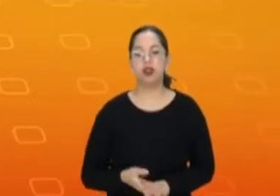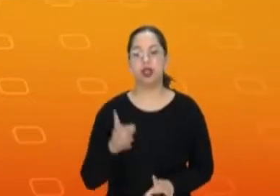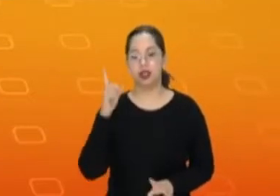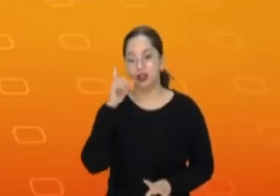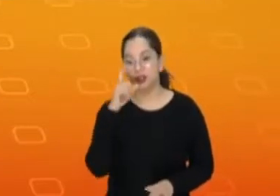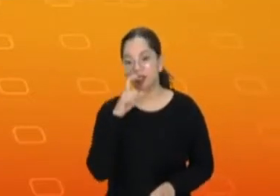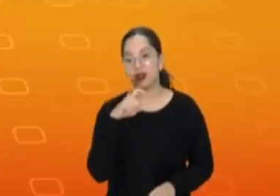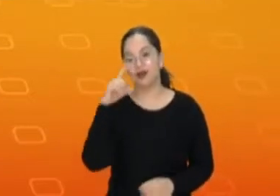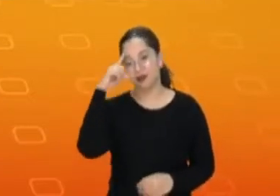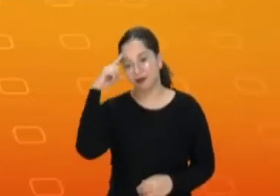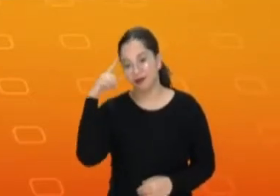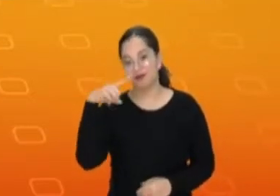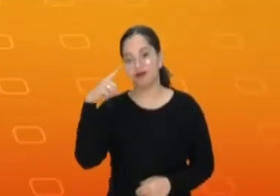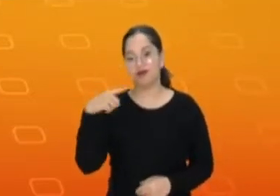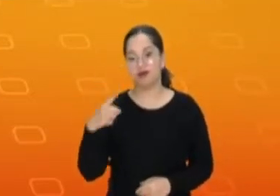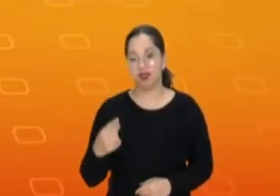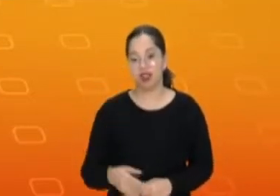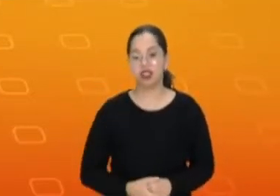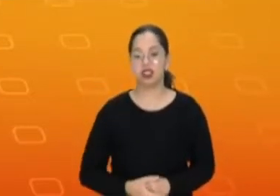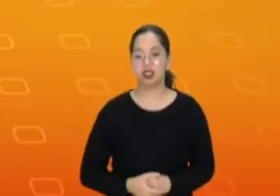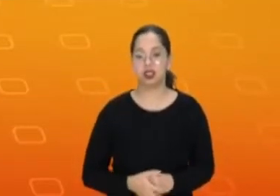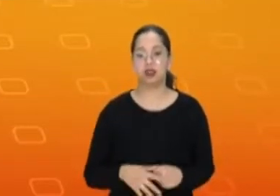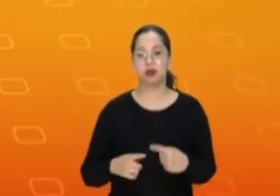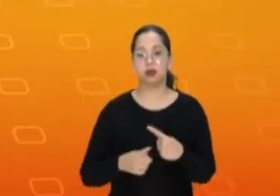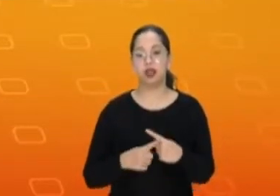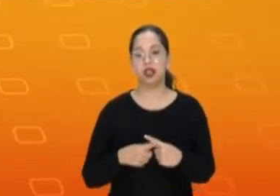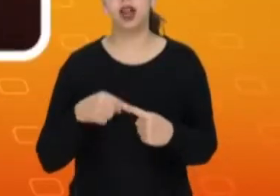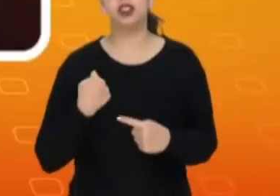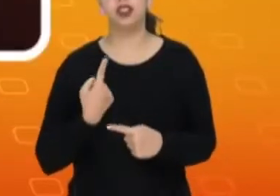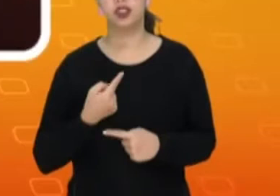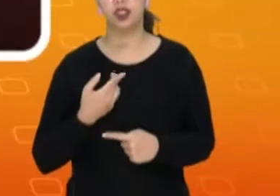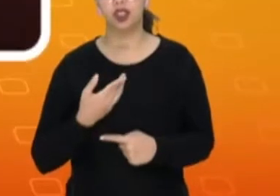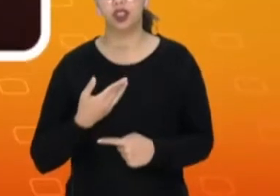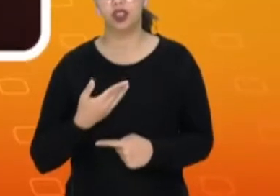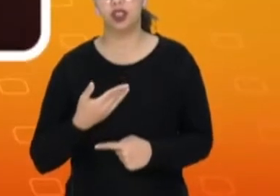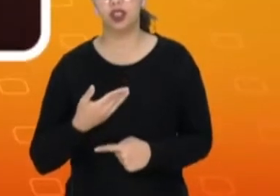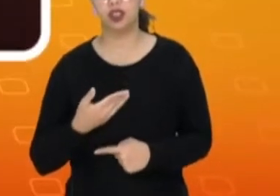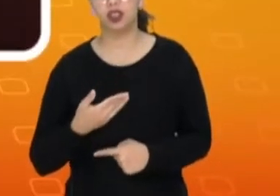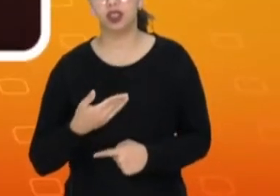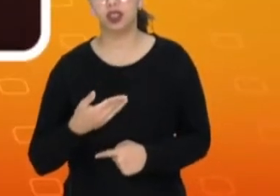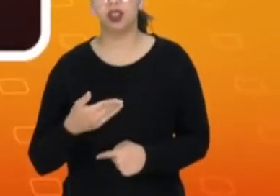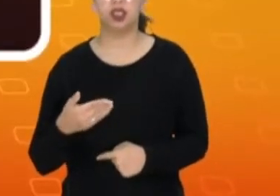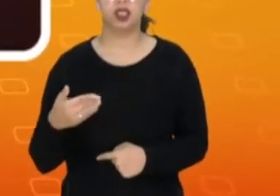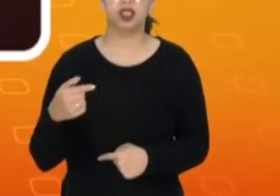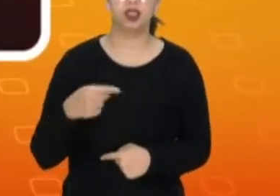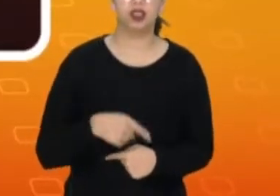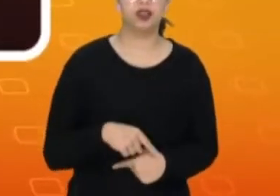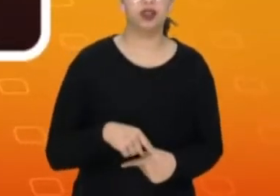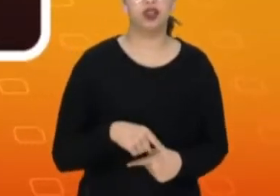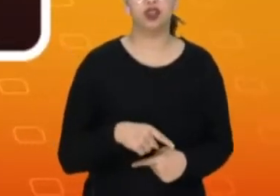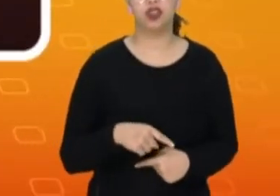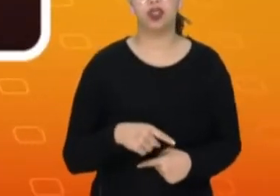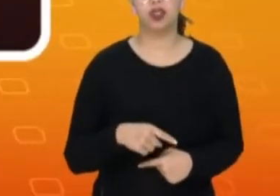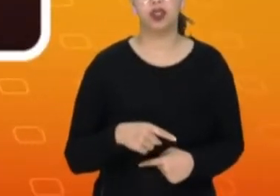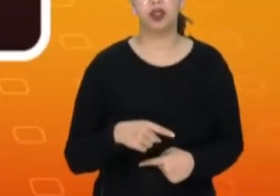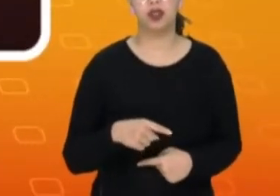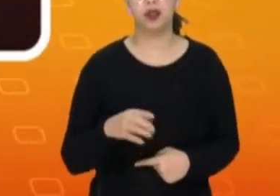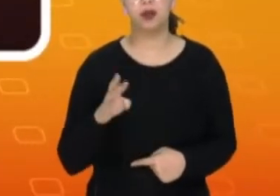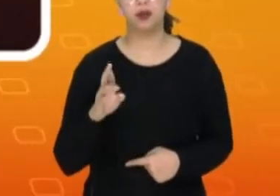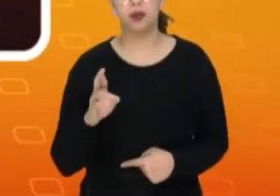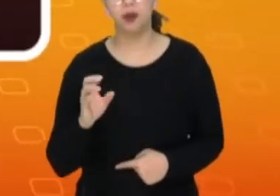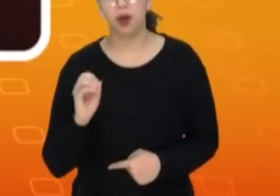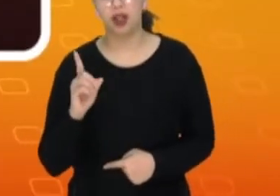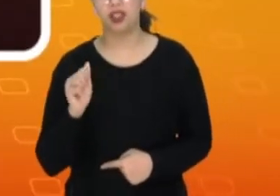diário, porque para a gente que veio da área de broadcast, né, engenharia pura ali, e até a